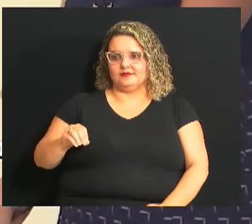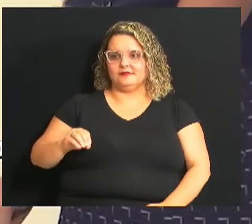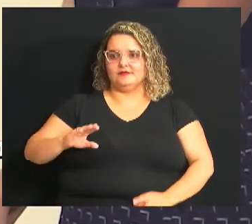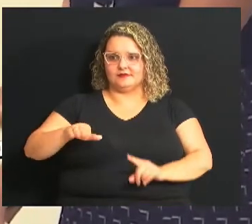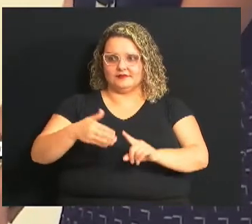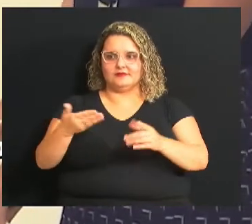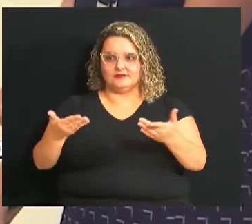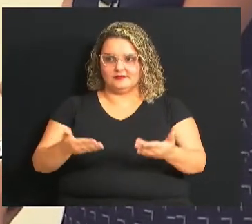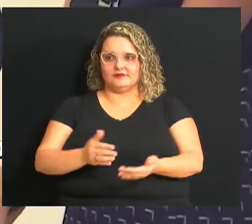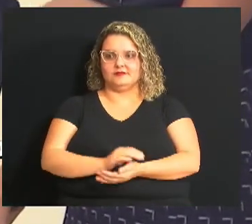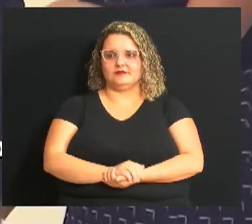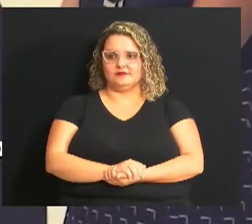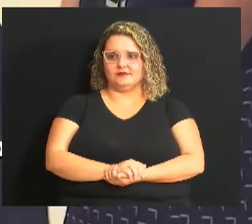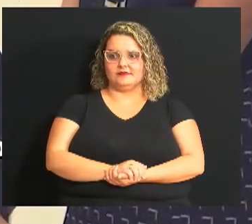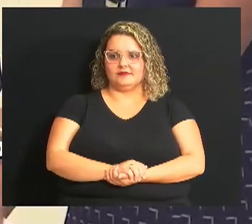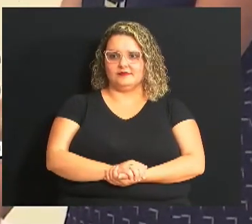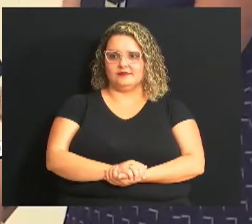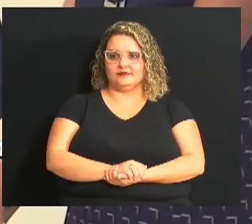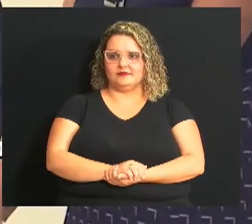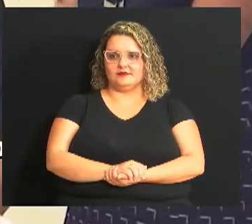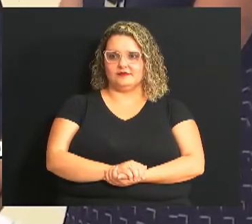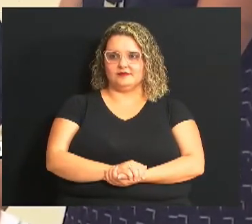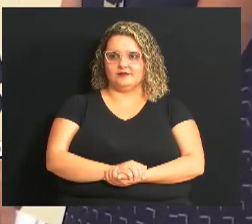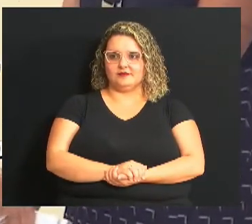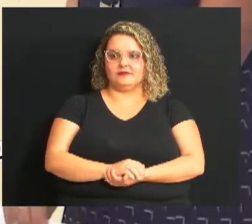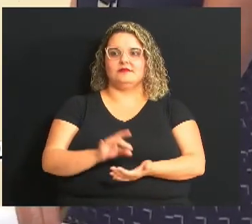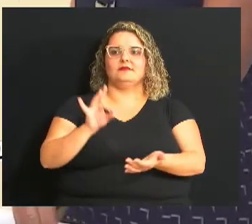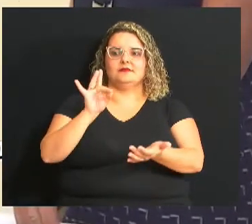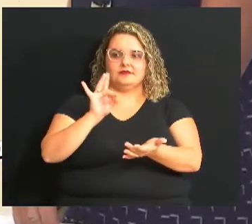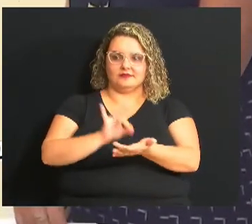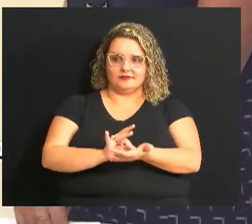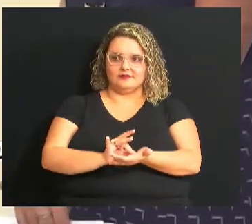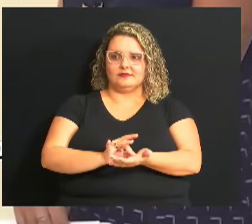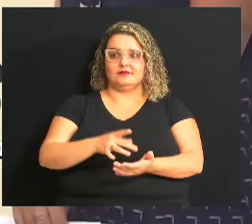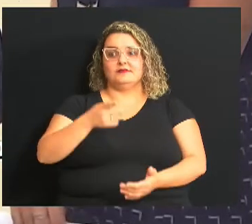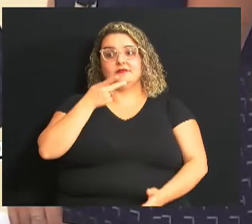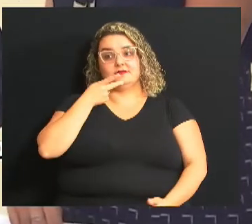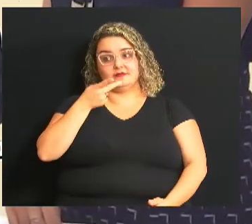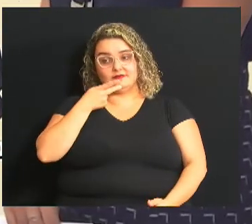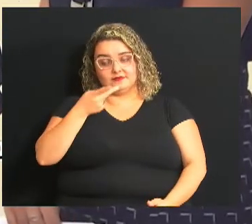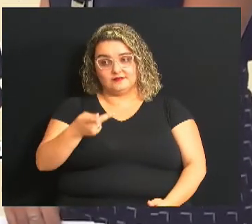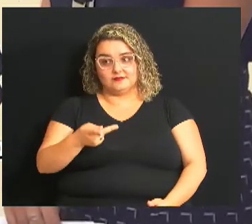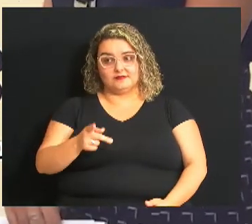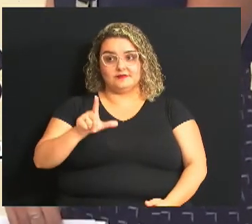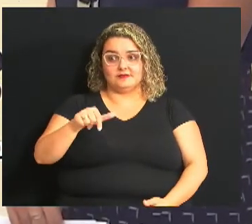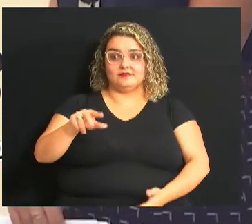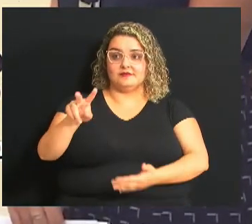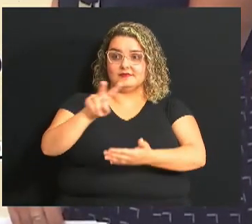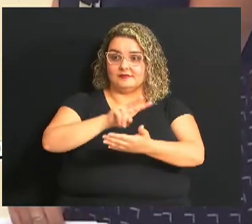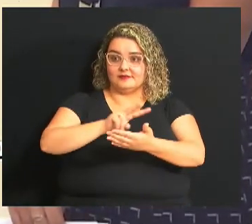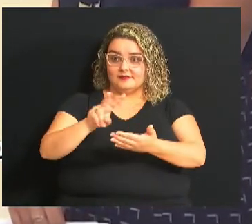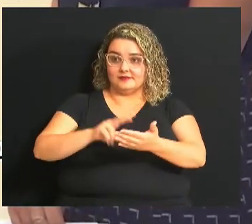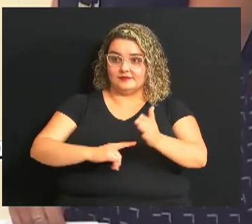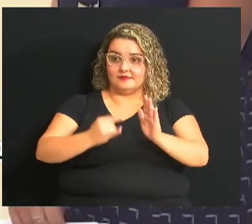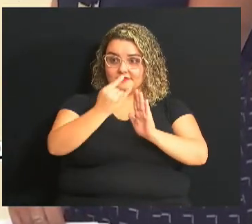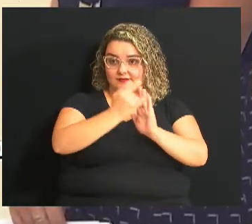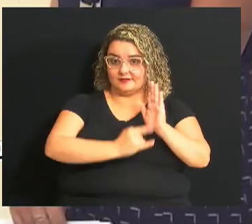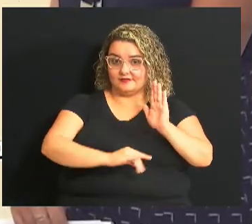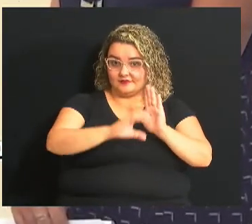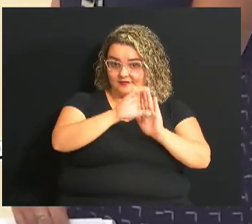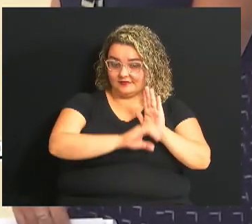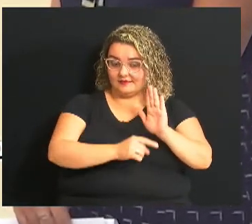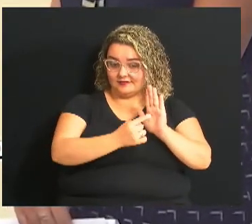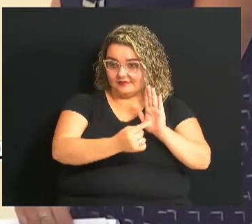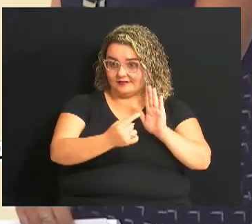né? Que realmente falar depois da leitura do currículo